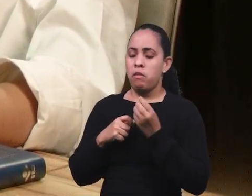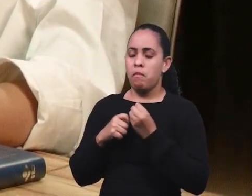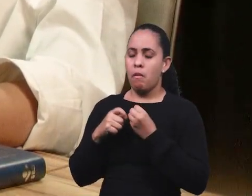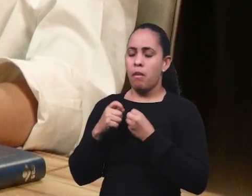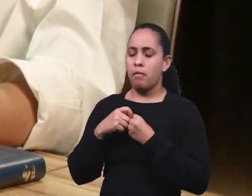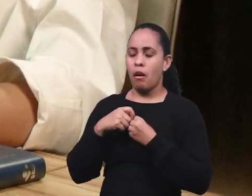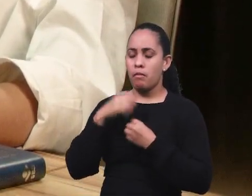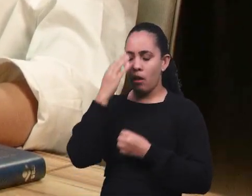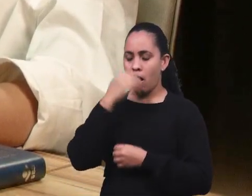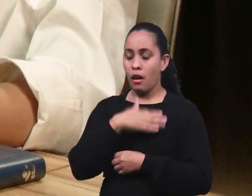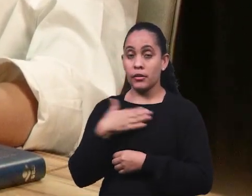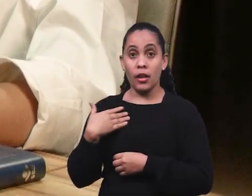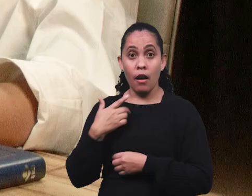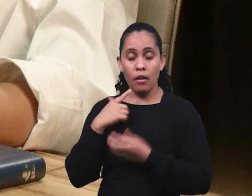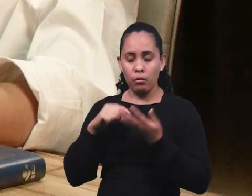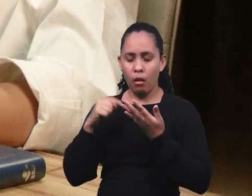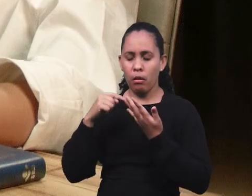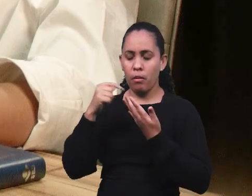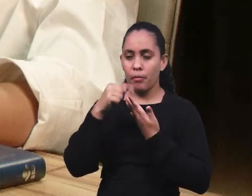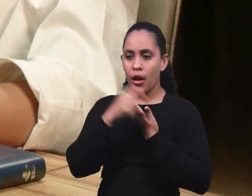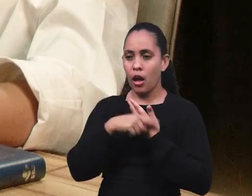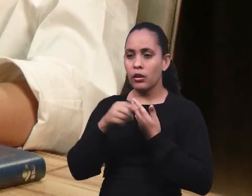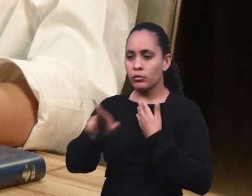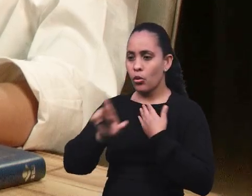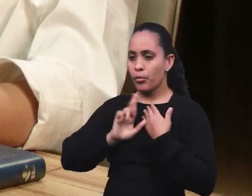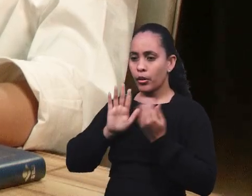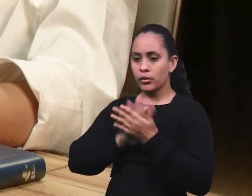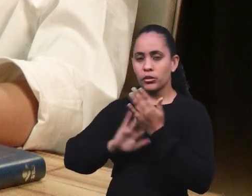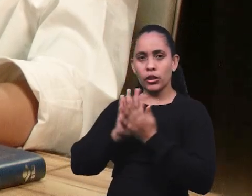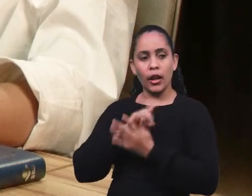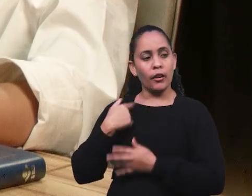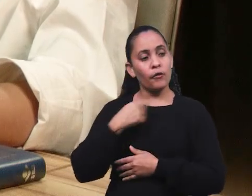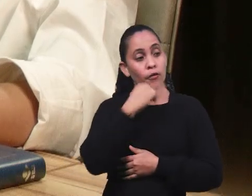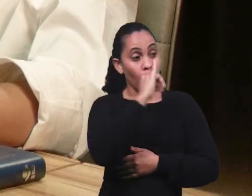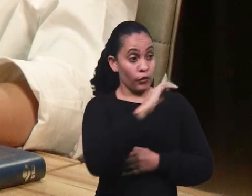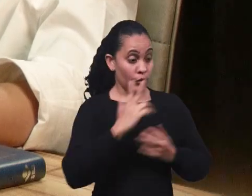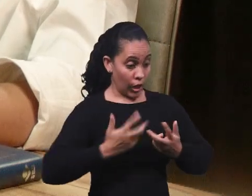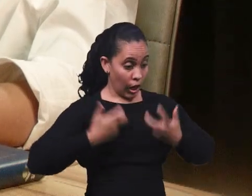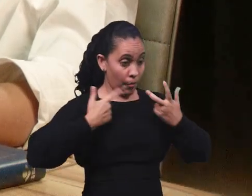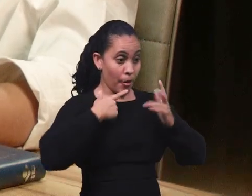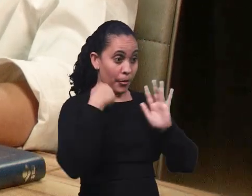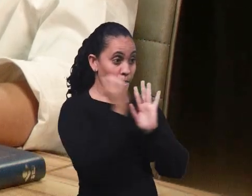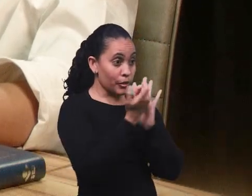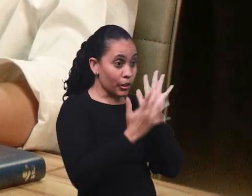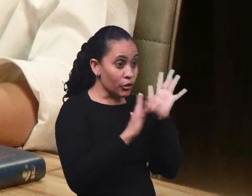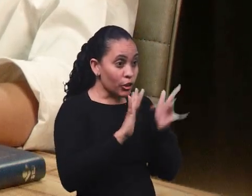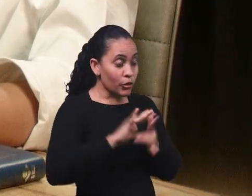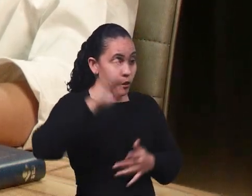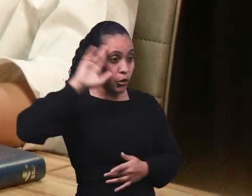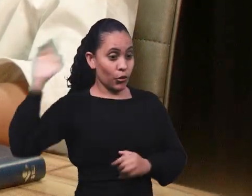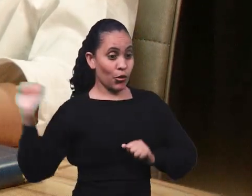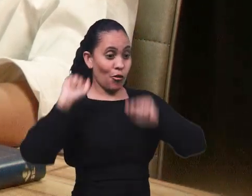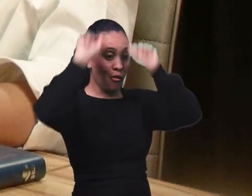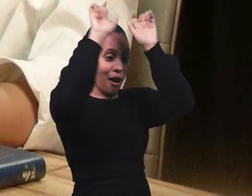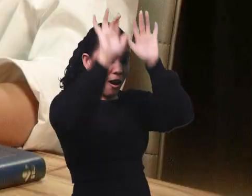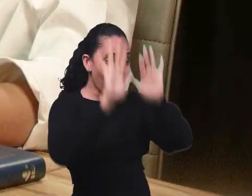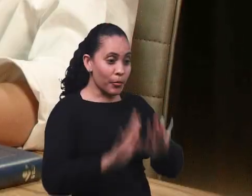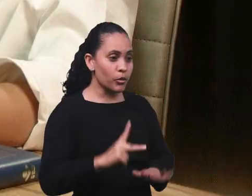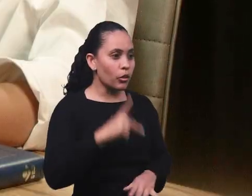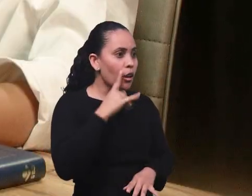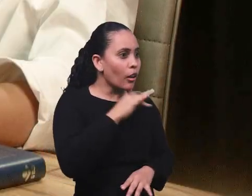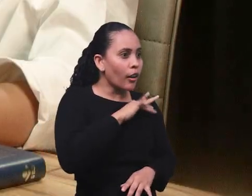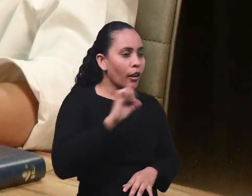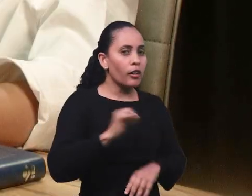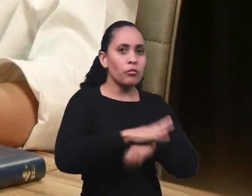conseguia ter resposta. E aí eu falei pra ela orar pelo sangue de Jesus, clamar. E ela teve uma resposta de Deus. Naquele dia ela